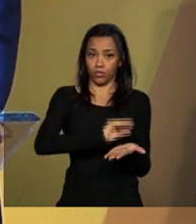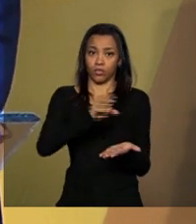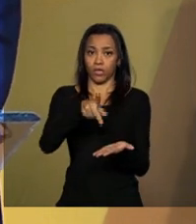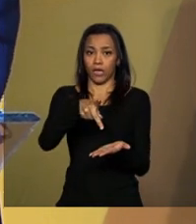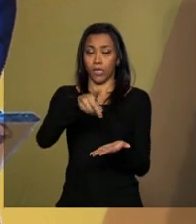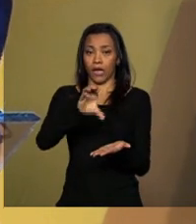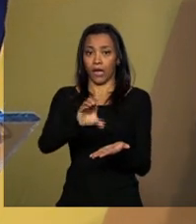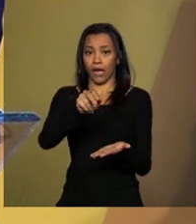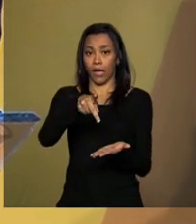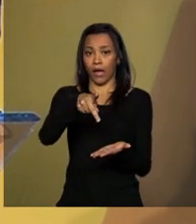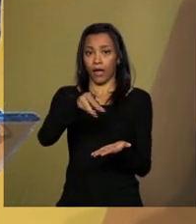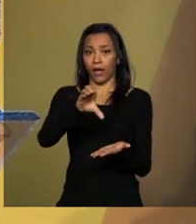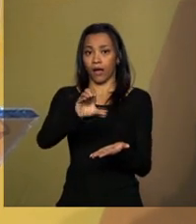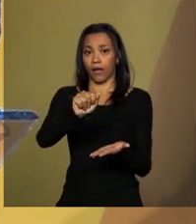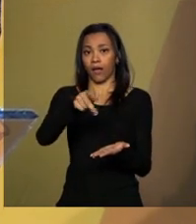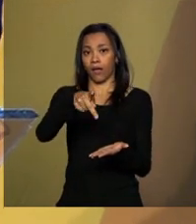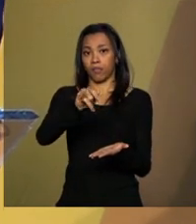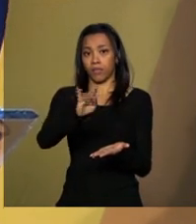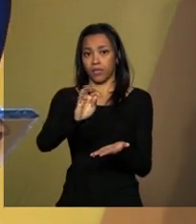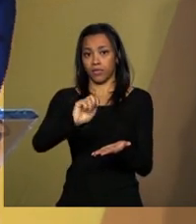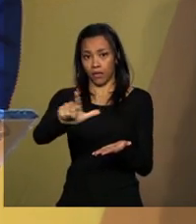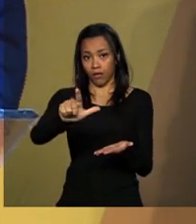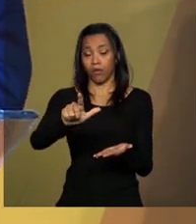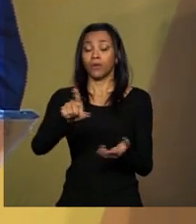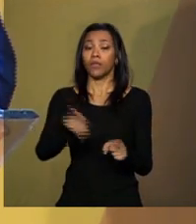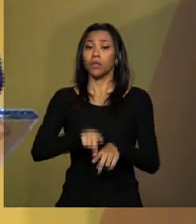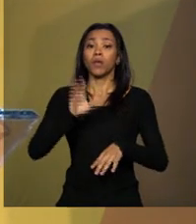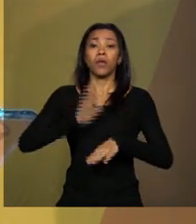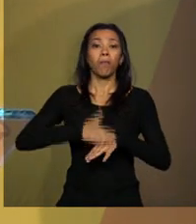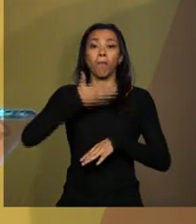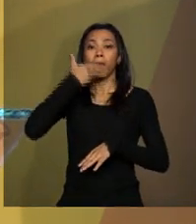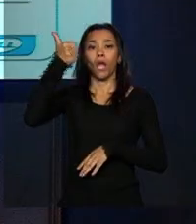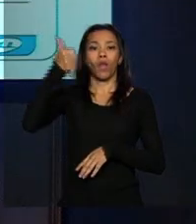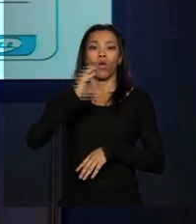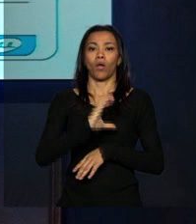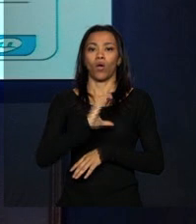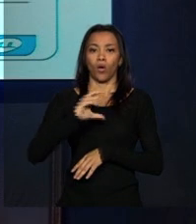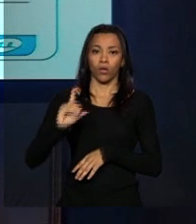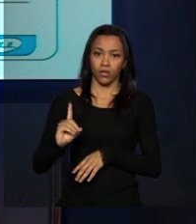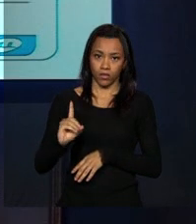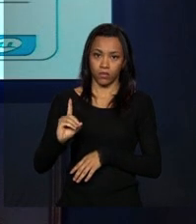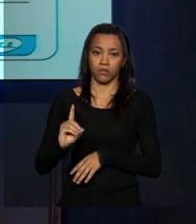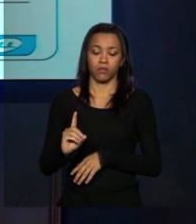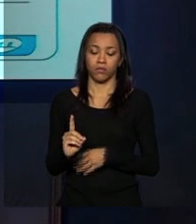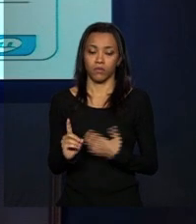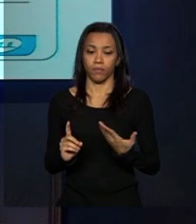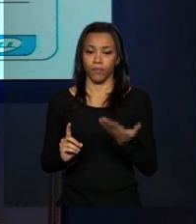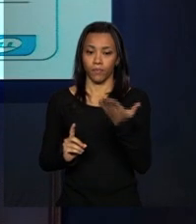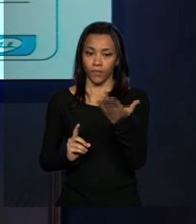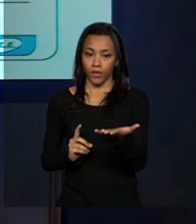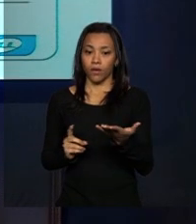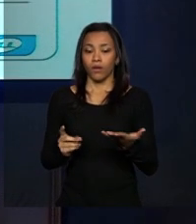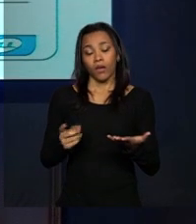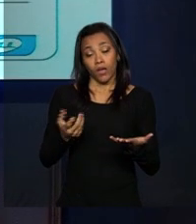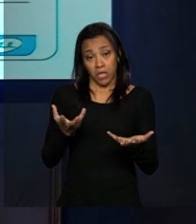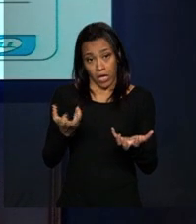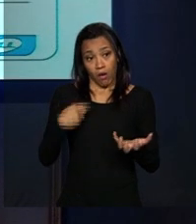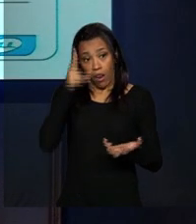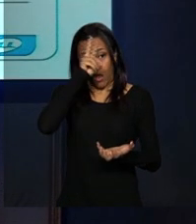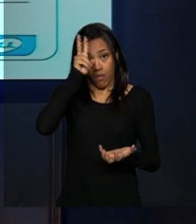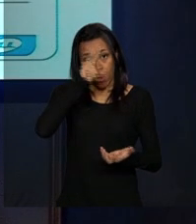Distribuição e coordenação do Risco gostaria de lembrar os senhores